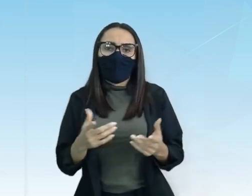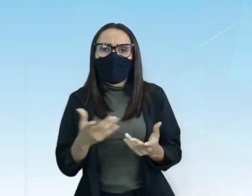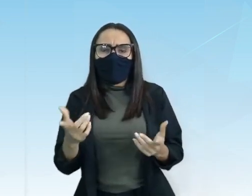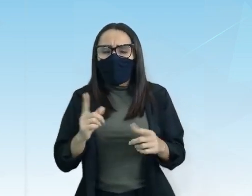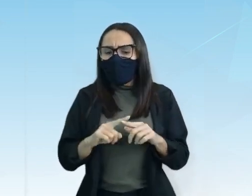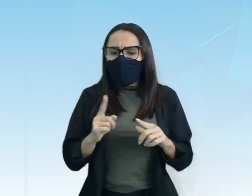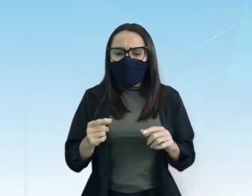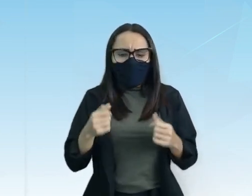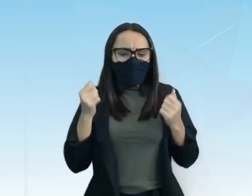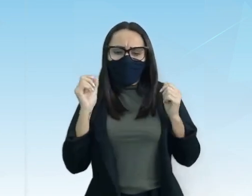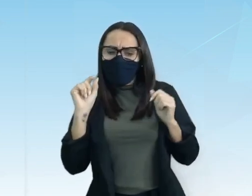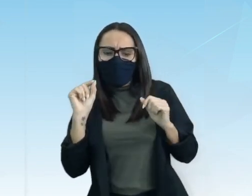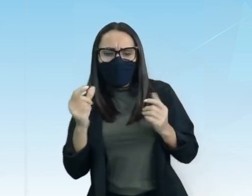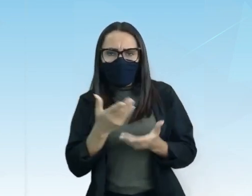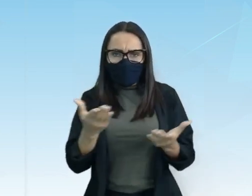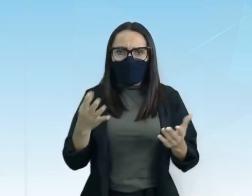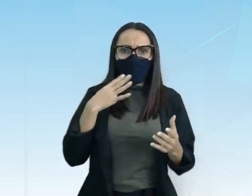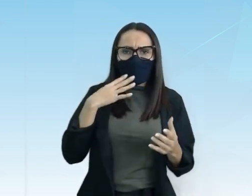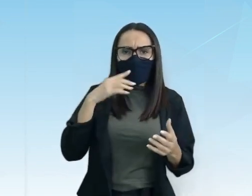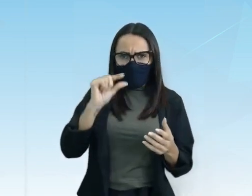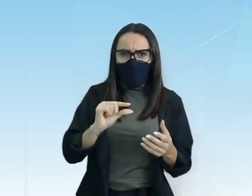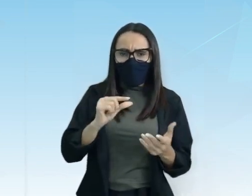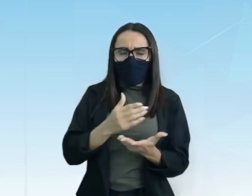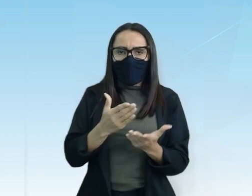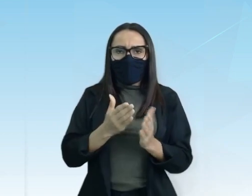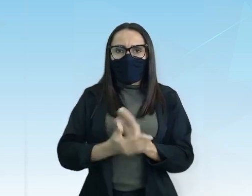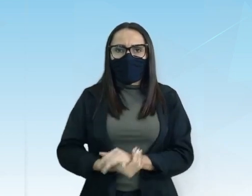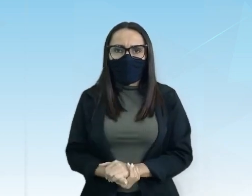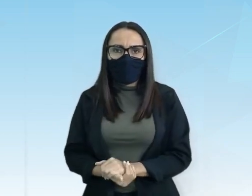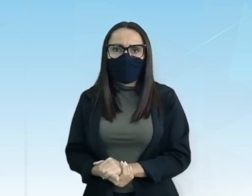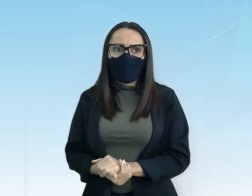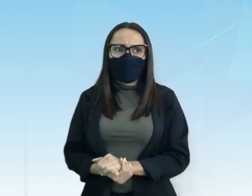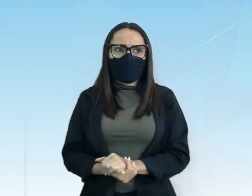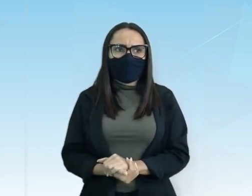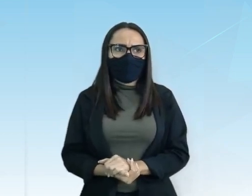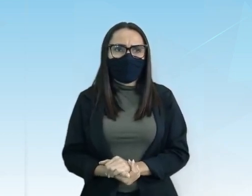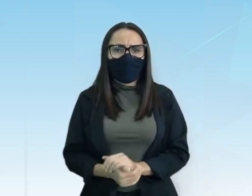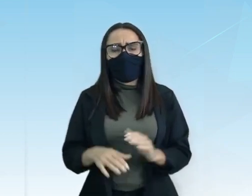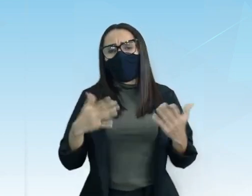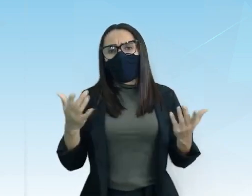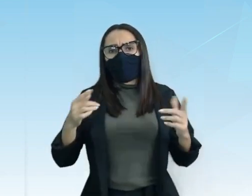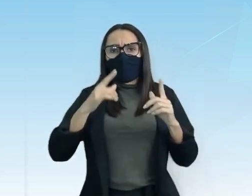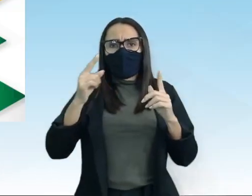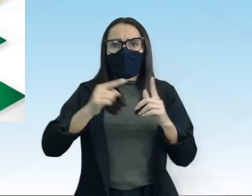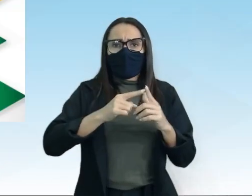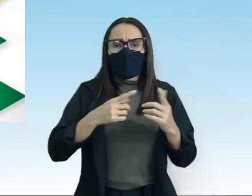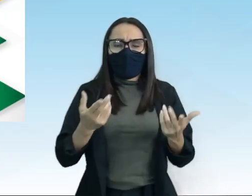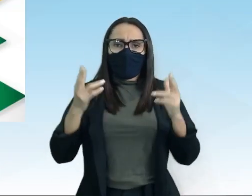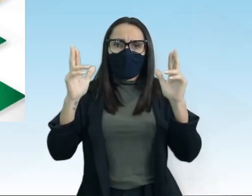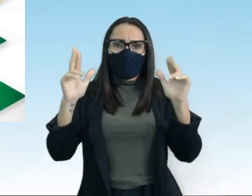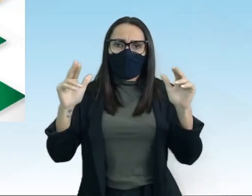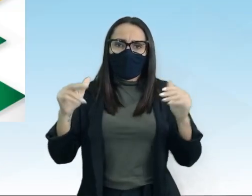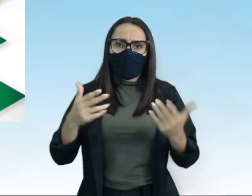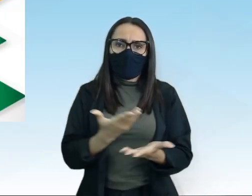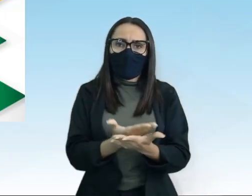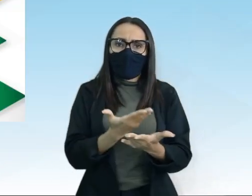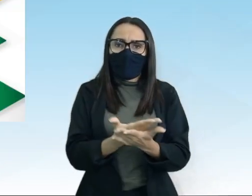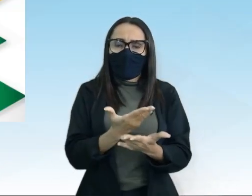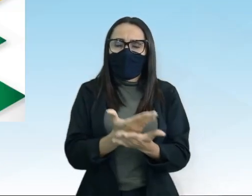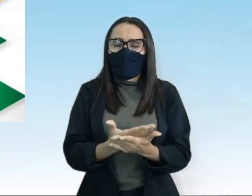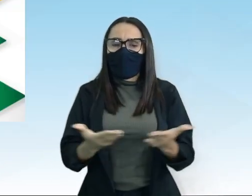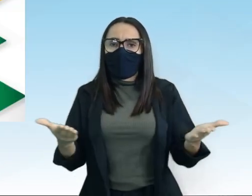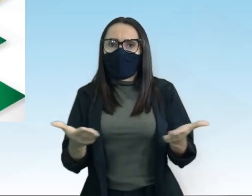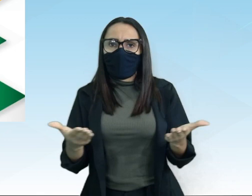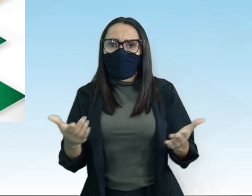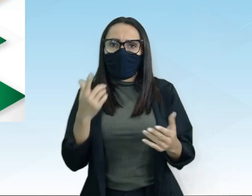Mas o que é oralidade? Vamos conhecer um pouco sobre ela. Então vamos lá. Qual é o objetivo da aula de hoje? Na tela podemos